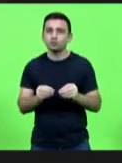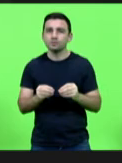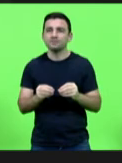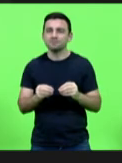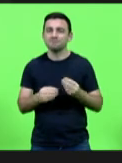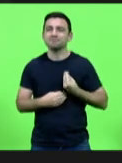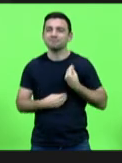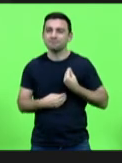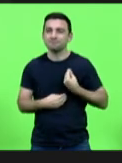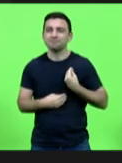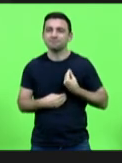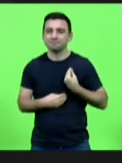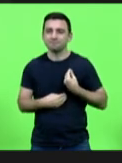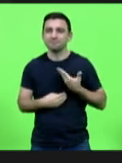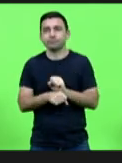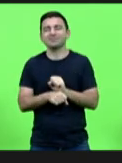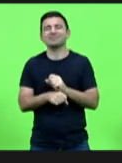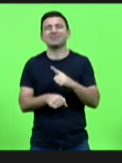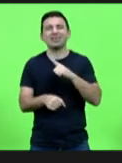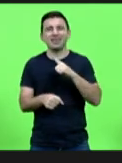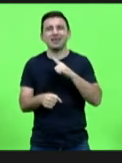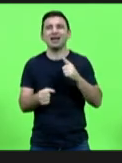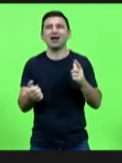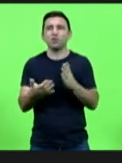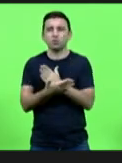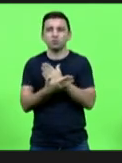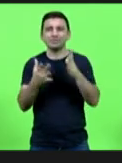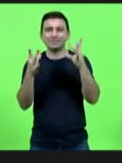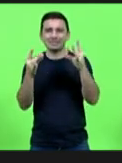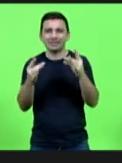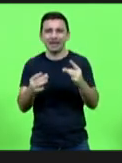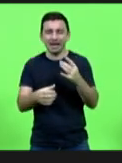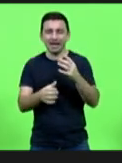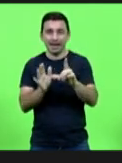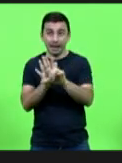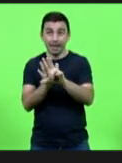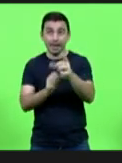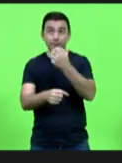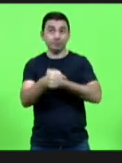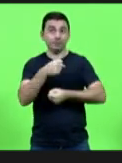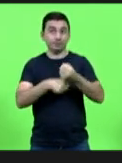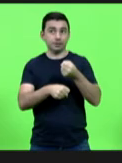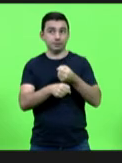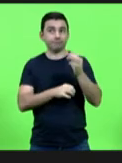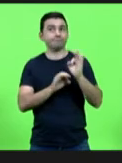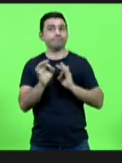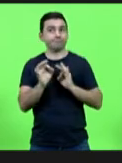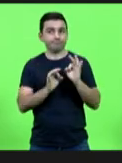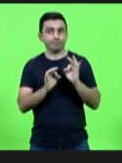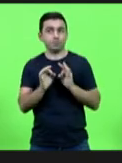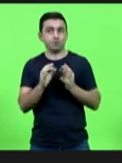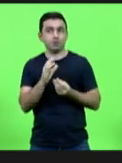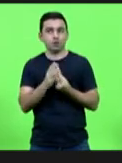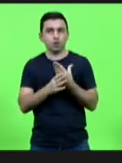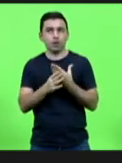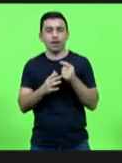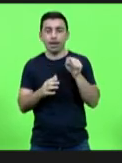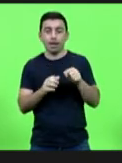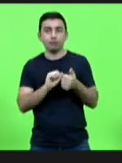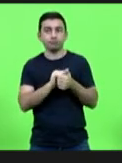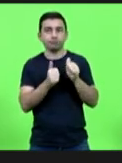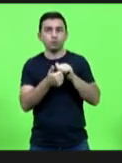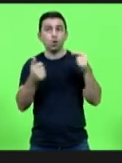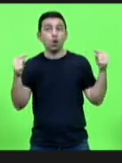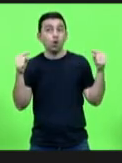uso dessa verba remanescente. Como a lei foi feita no ano passado, ela estava adequada àquele